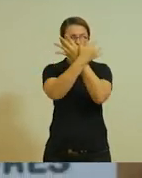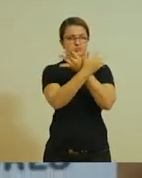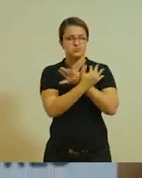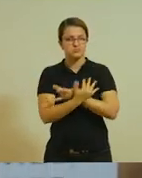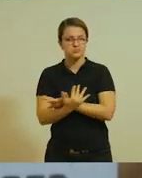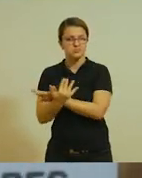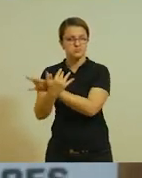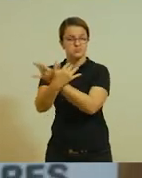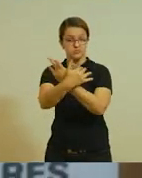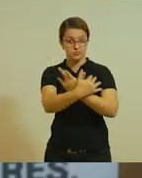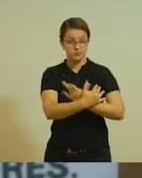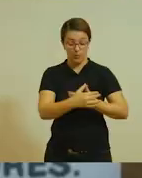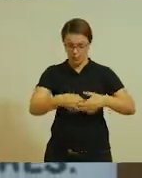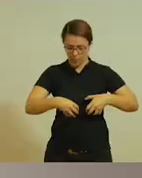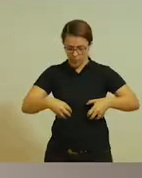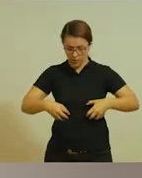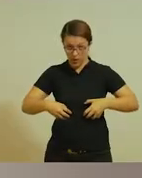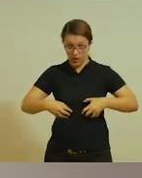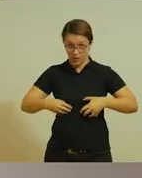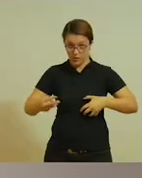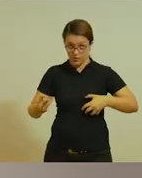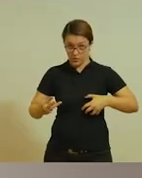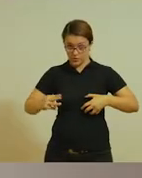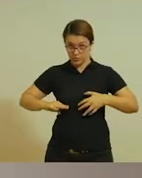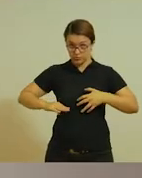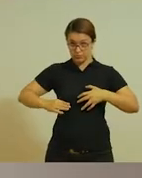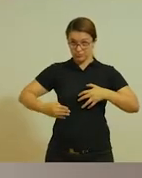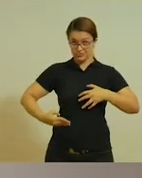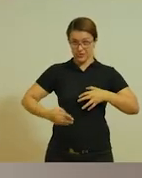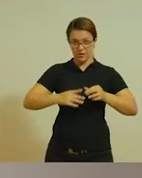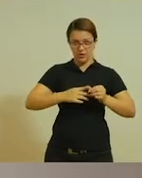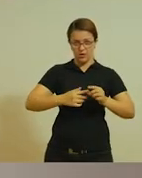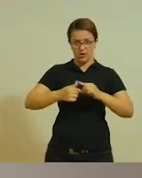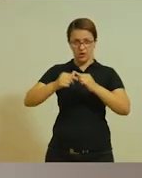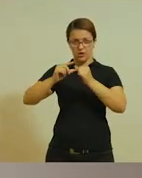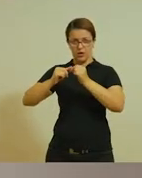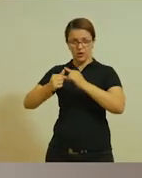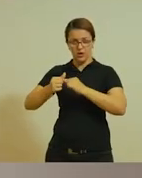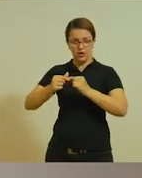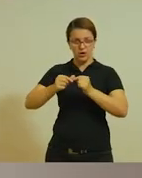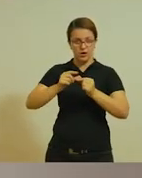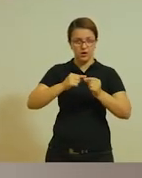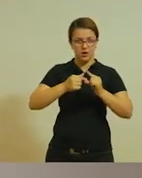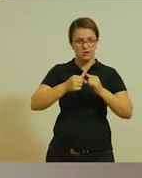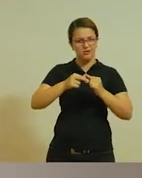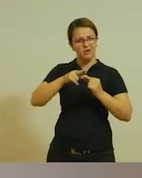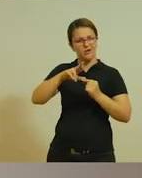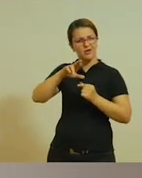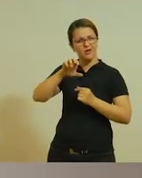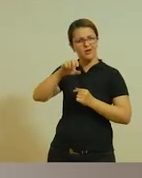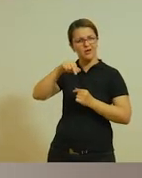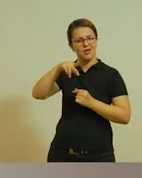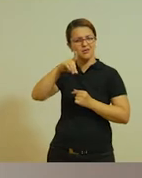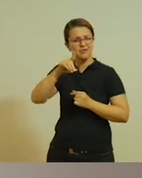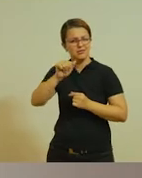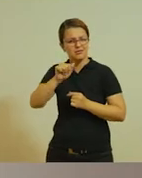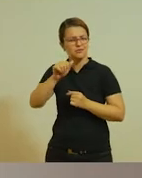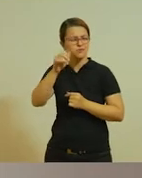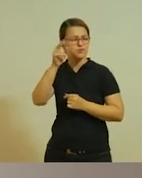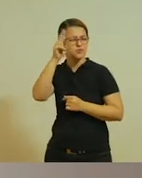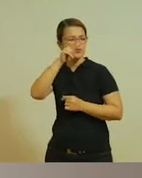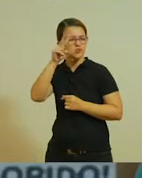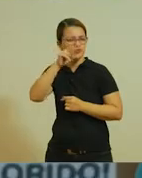voando num fino bando. O terceiro, estrelas. Estrelas de renda, talvez